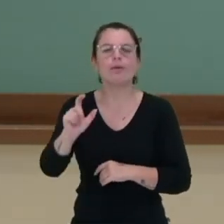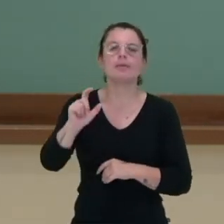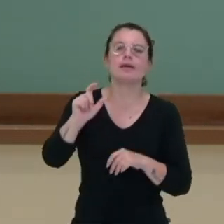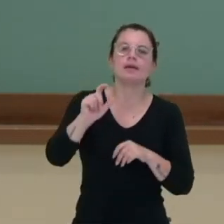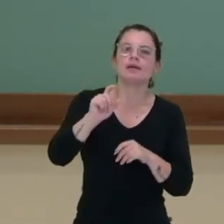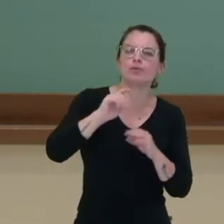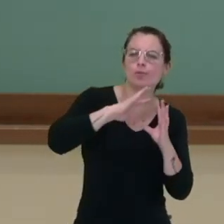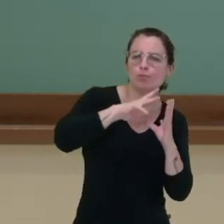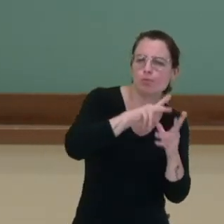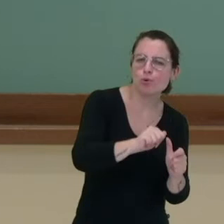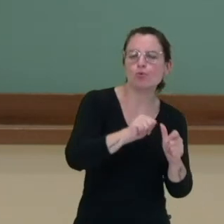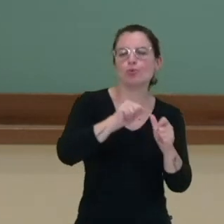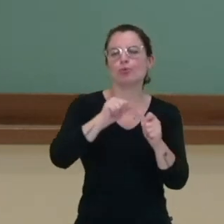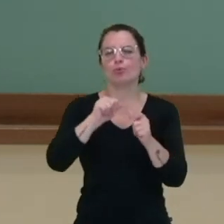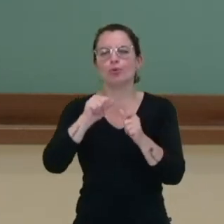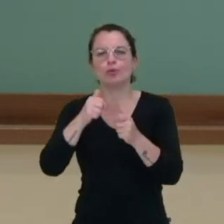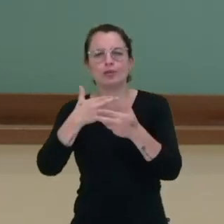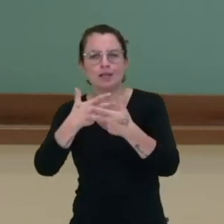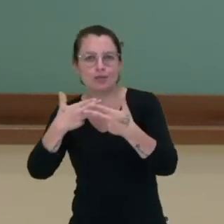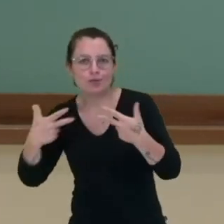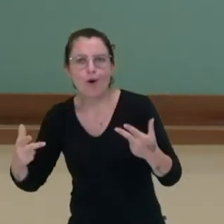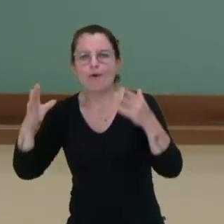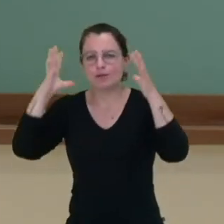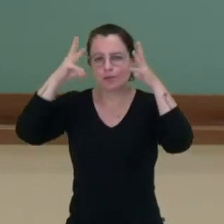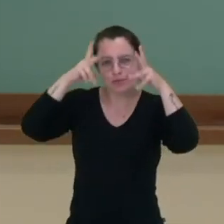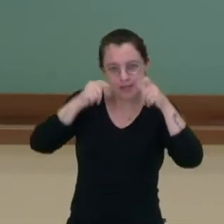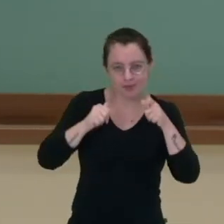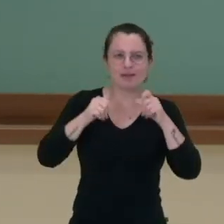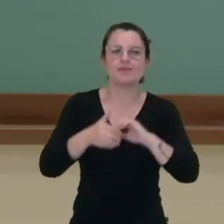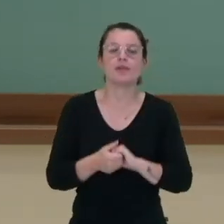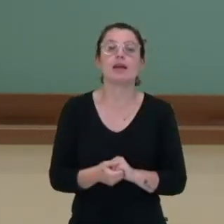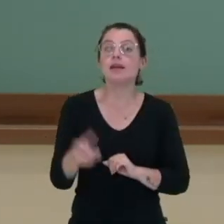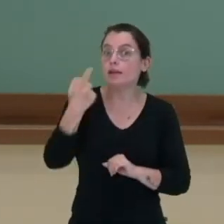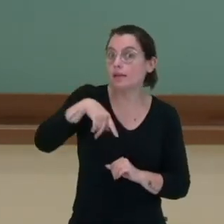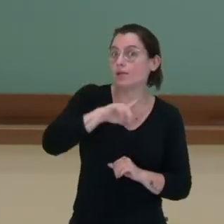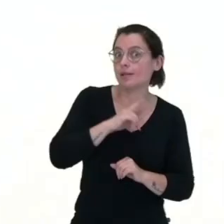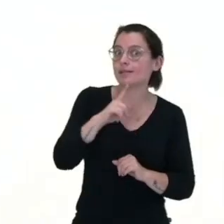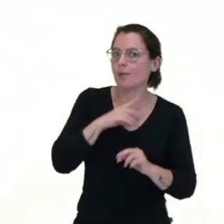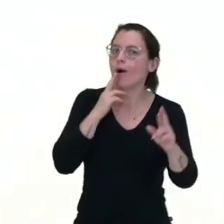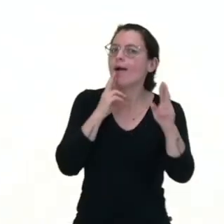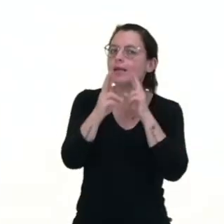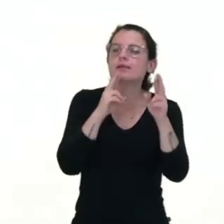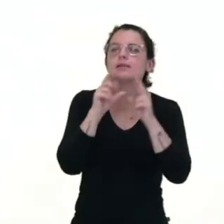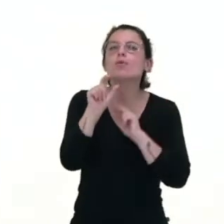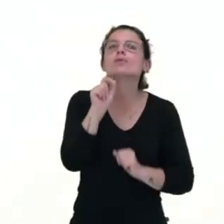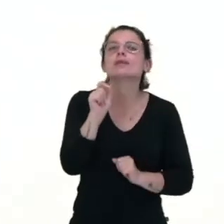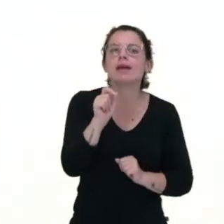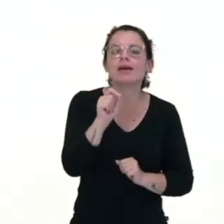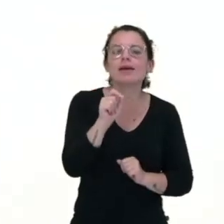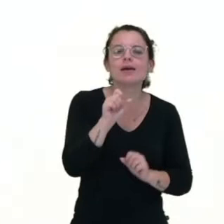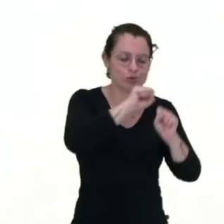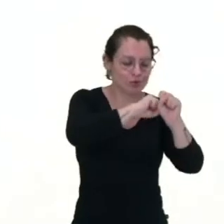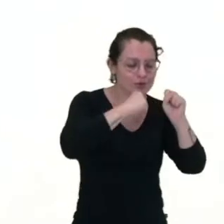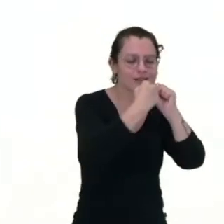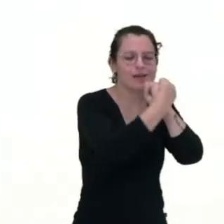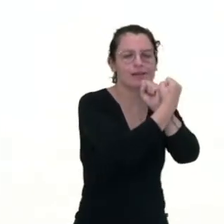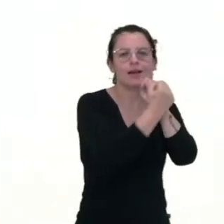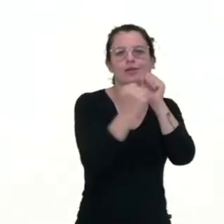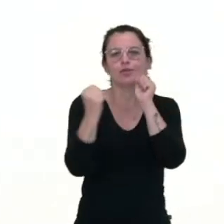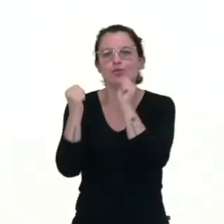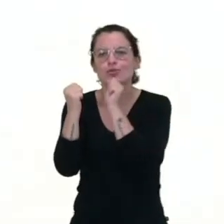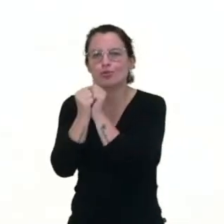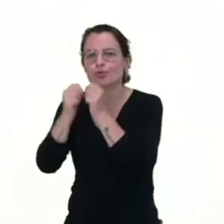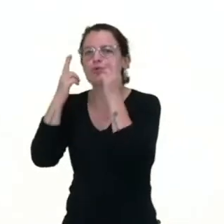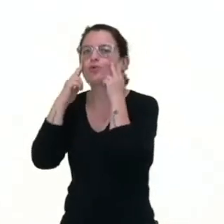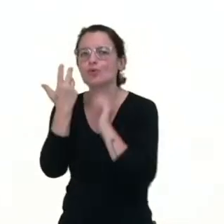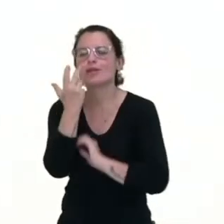criação da natureza. Aqui essa relação entre a sociedade e a natureza, né? Cosmovisão e mito também expressam